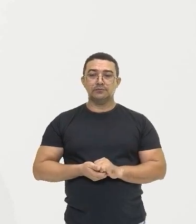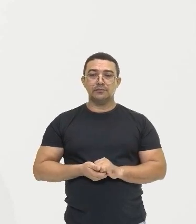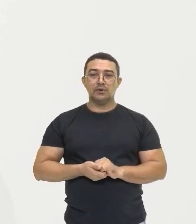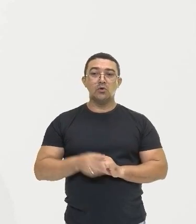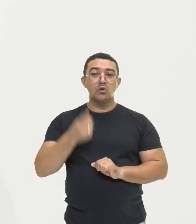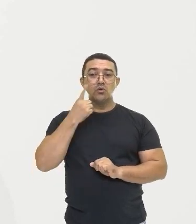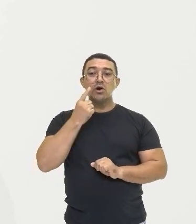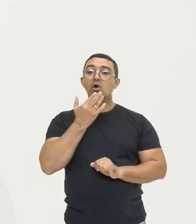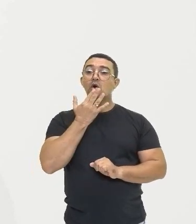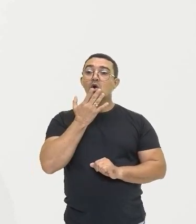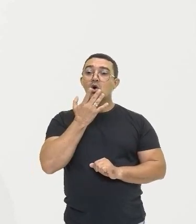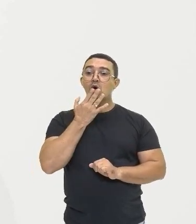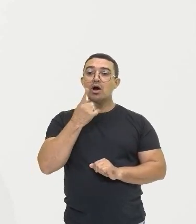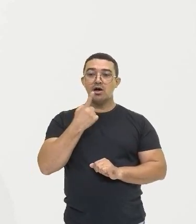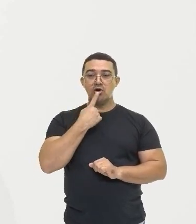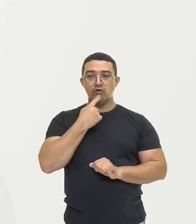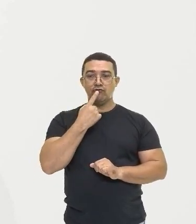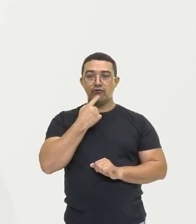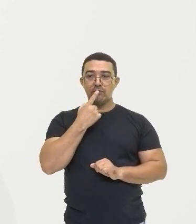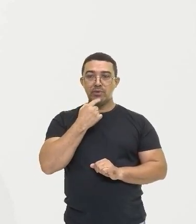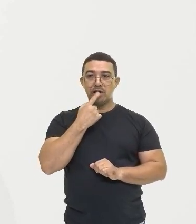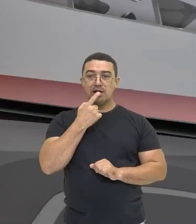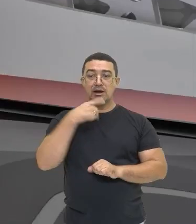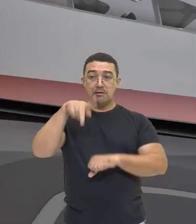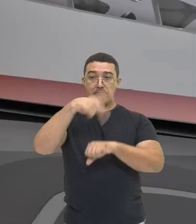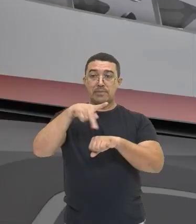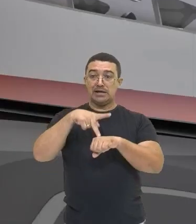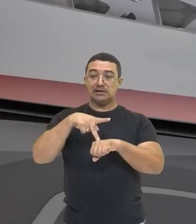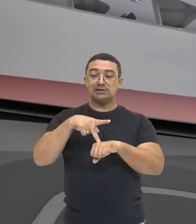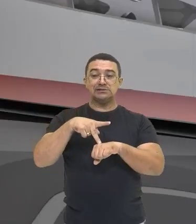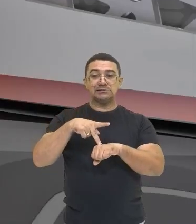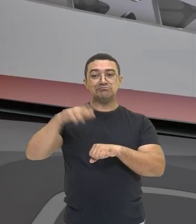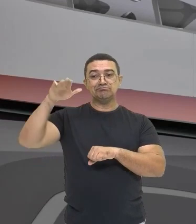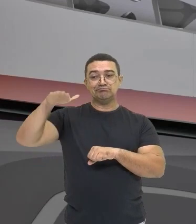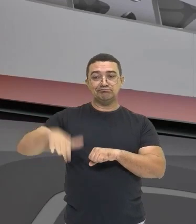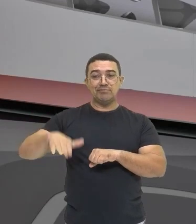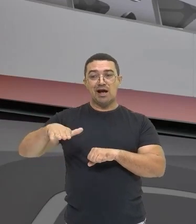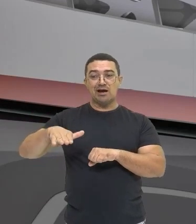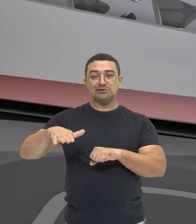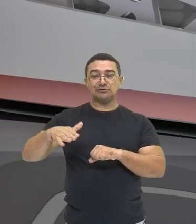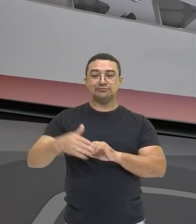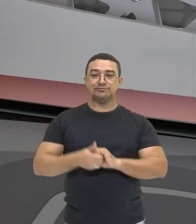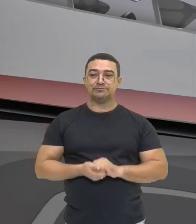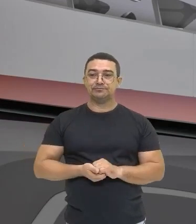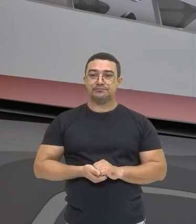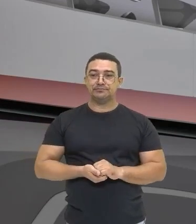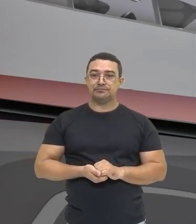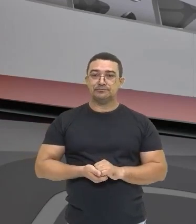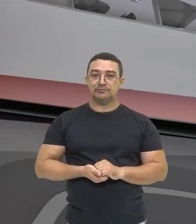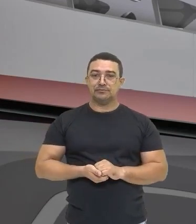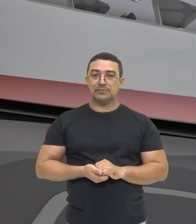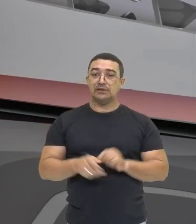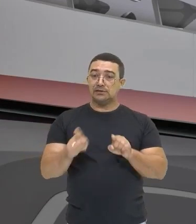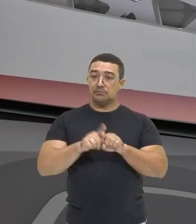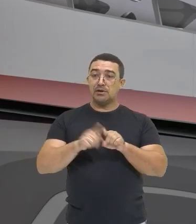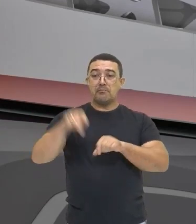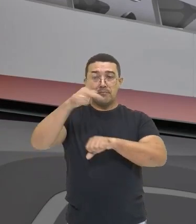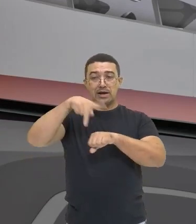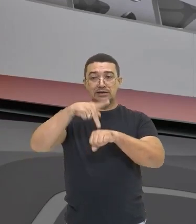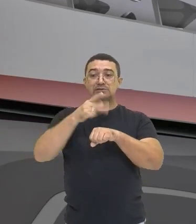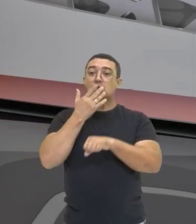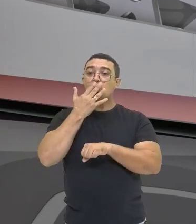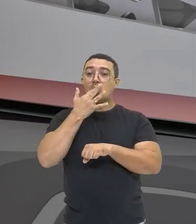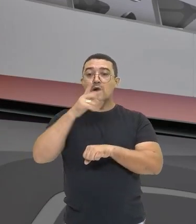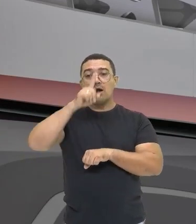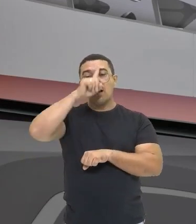aqueles países que o IDH é muito baixo, tá bom? E para os países de IDH amarelo, a gente vai dar outra cor. Olha aí,